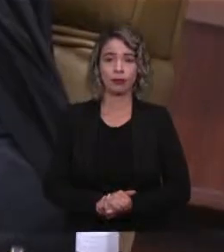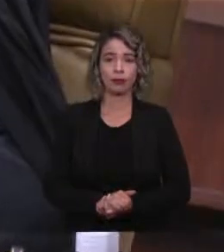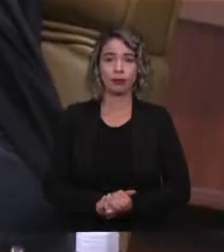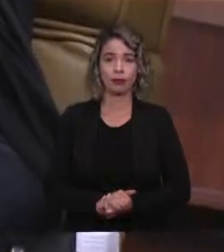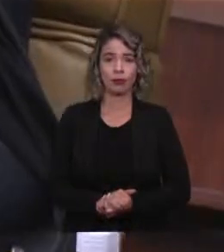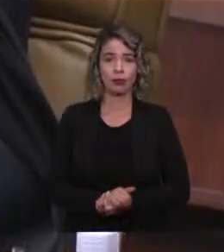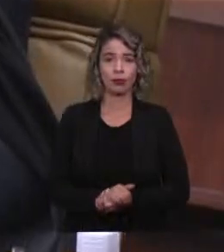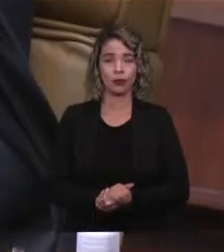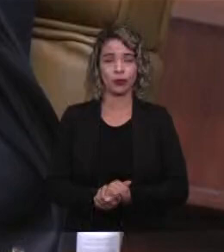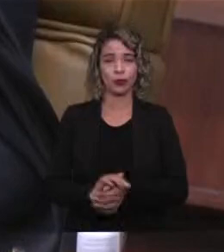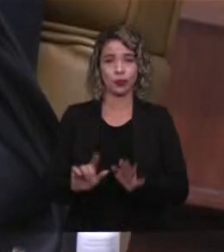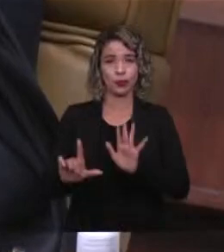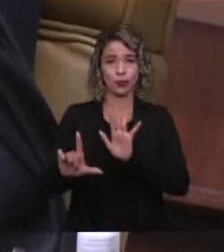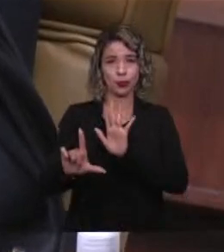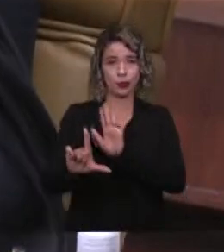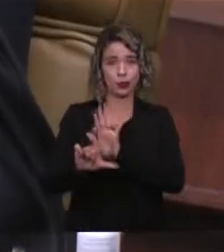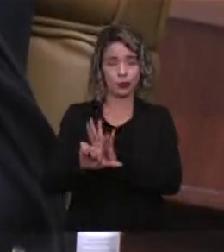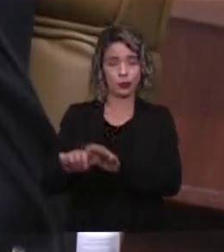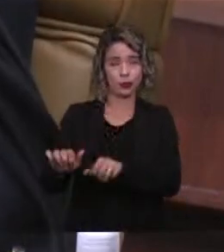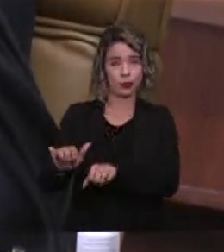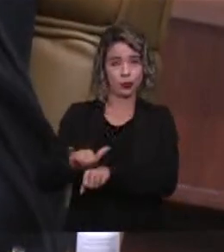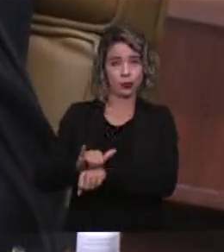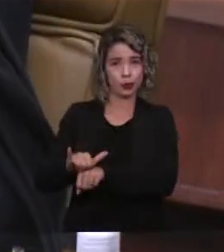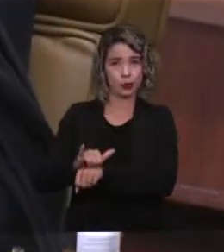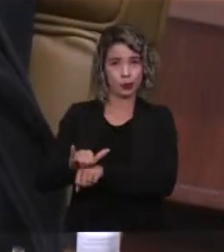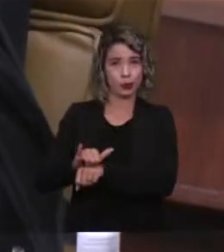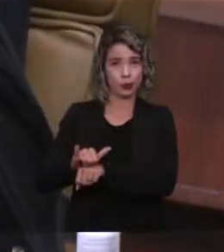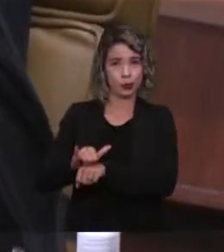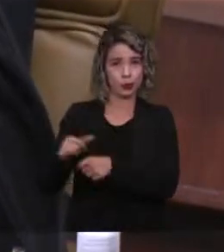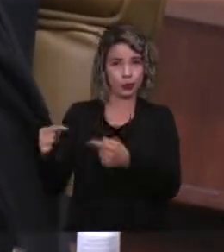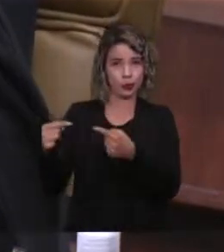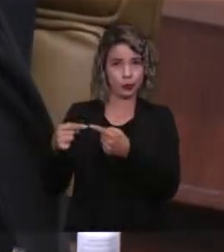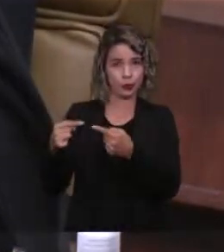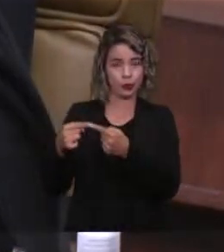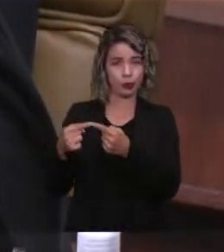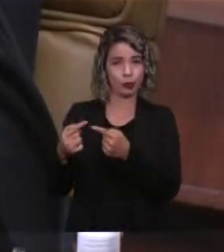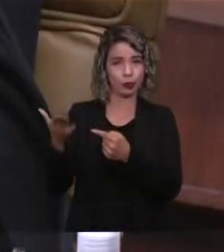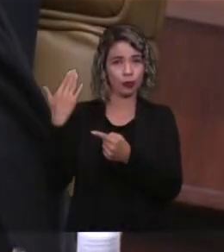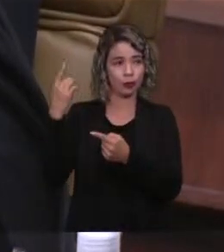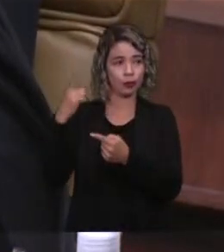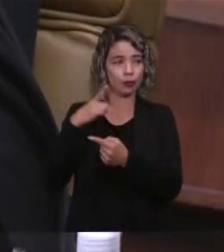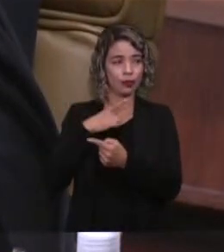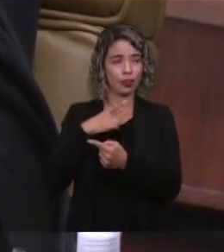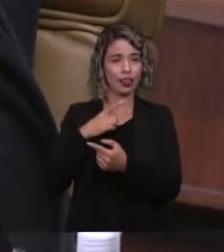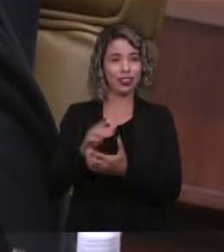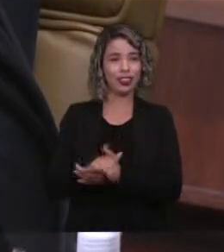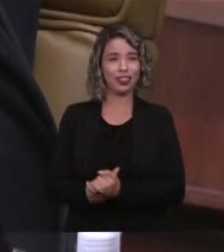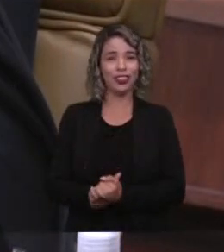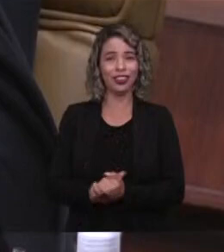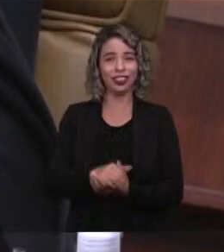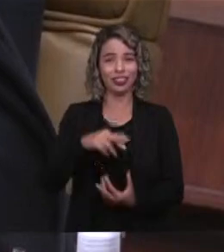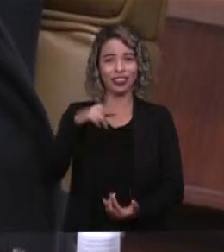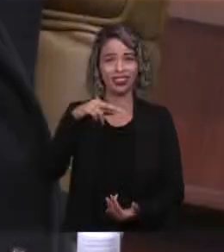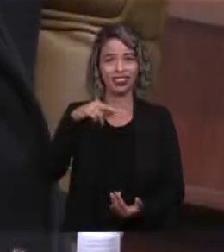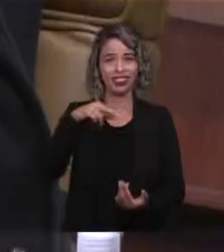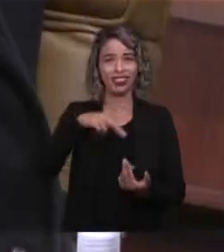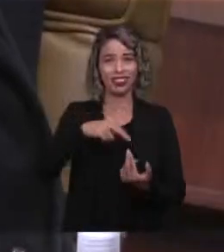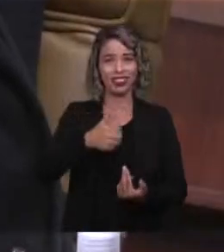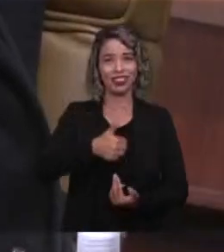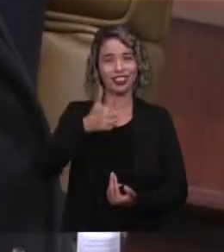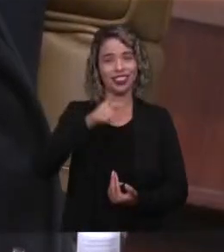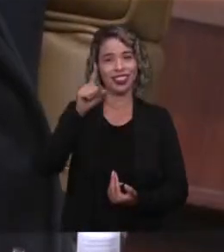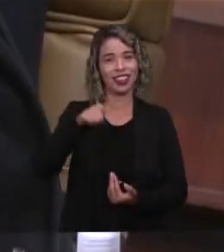da lei de lavagem, que Vossa Excelência aplicou naquele item ao qual me referi, inciso 1, são efeitos